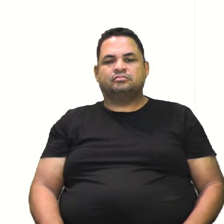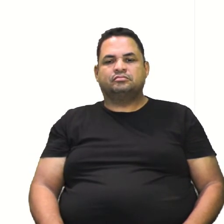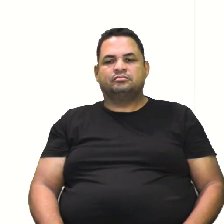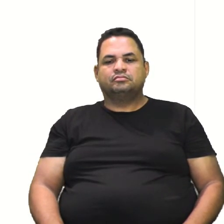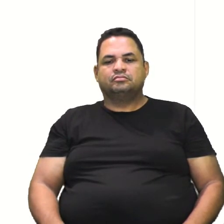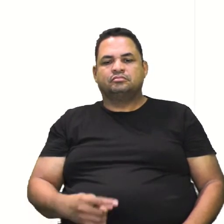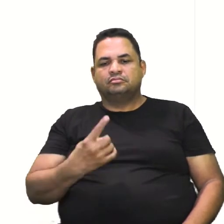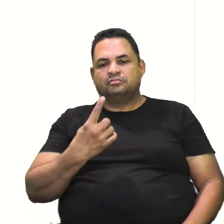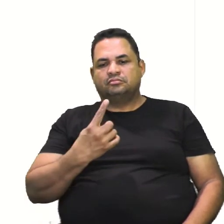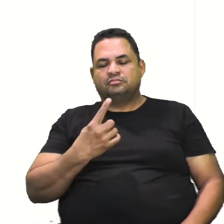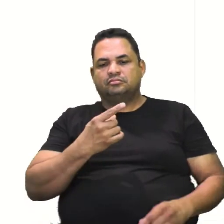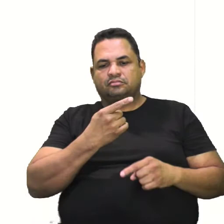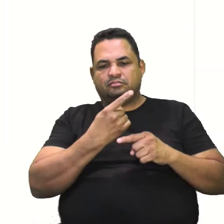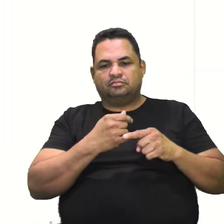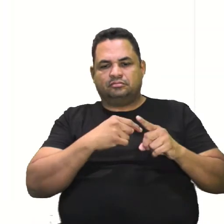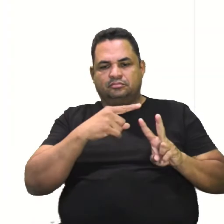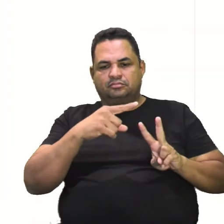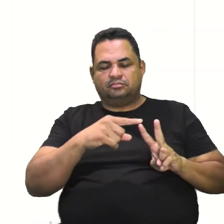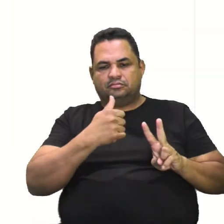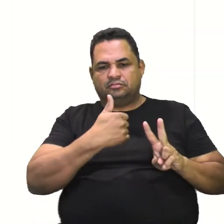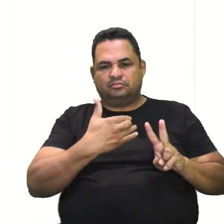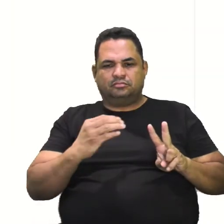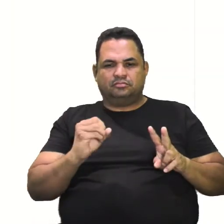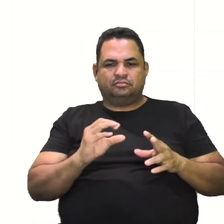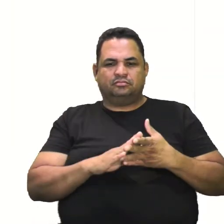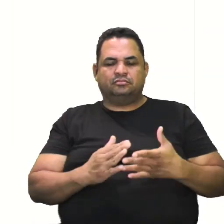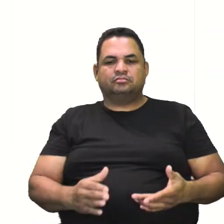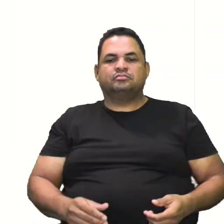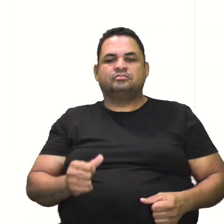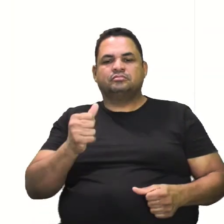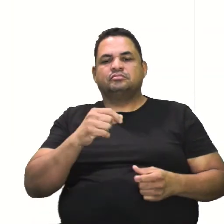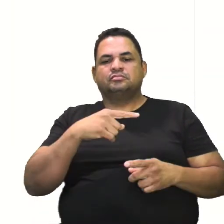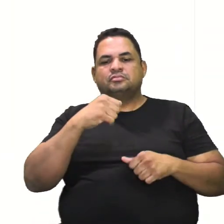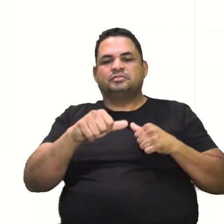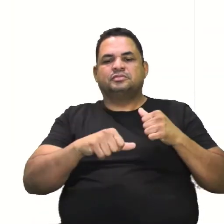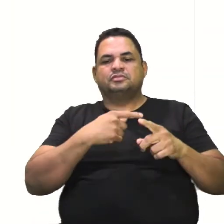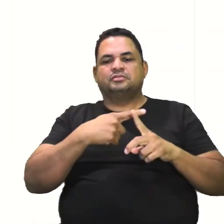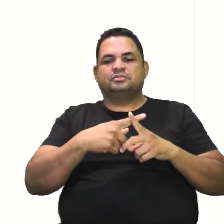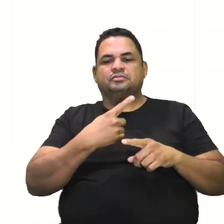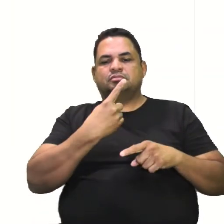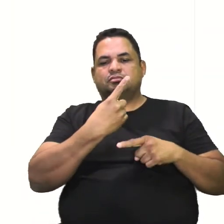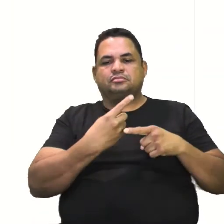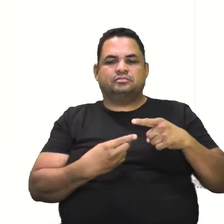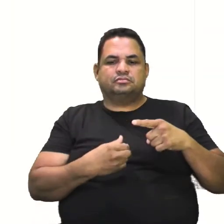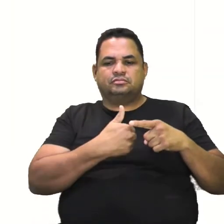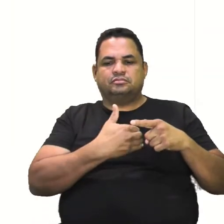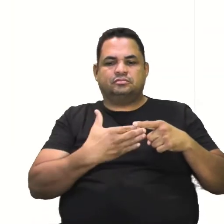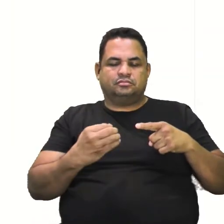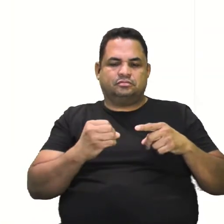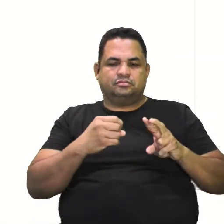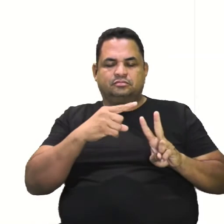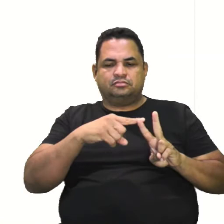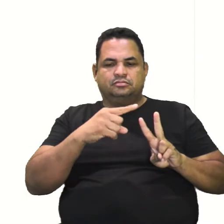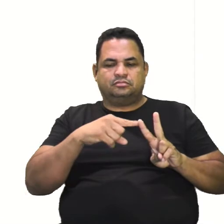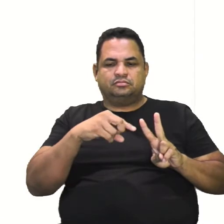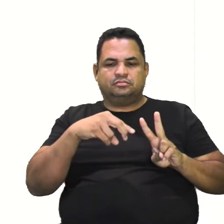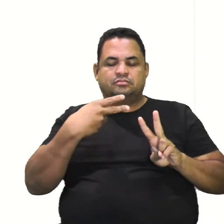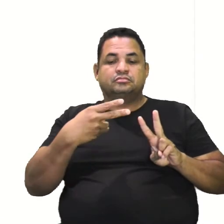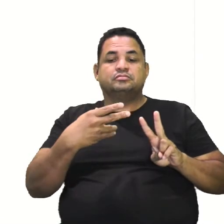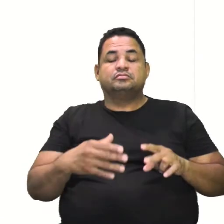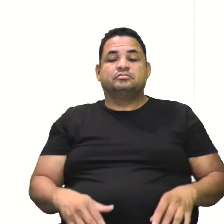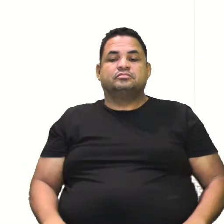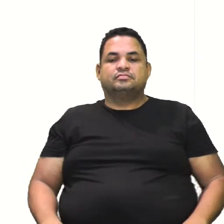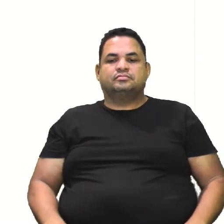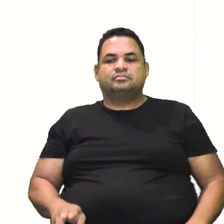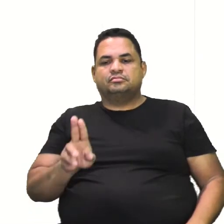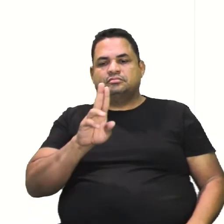né? 1. Isso. Raiz de 10. A gente sabe que o módulo torna positivo, vai ficar 1 sobre a raiz de 10. A raiz